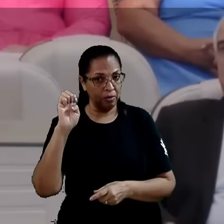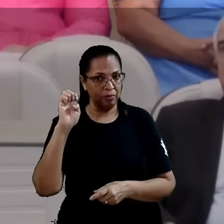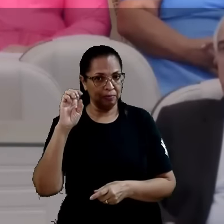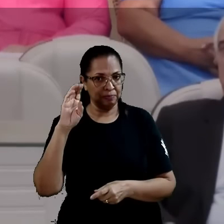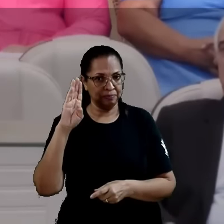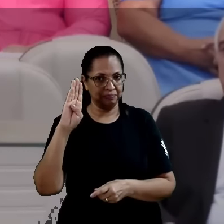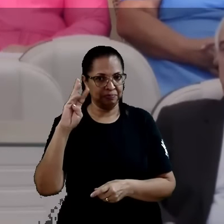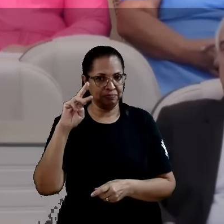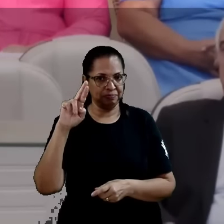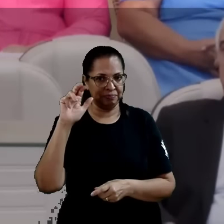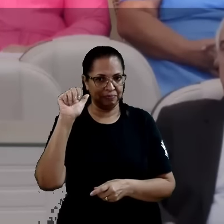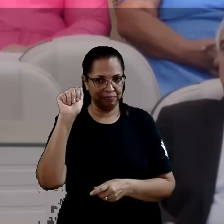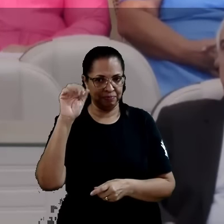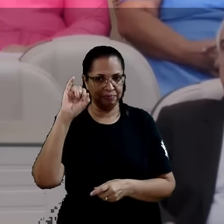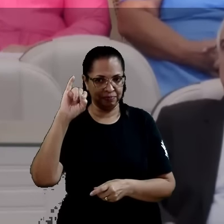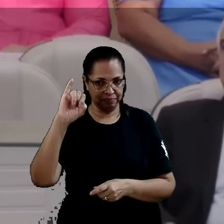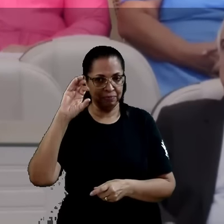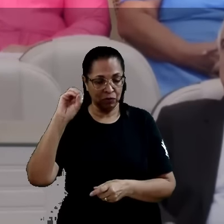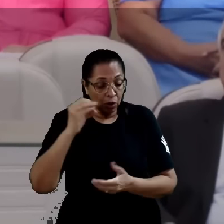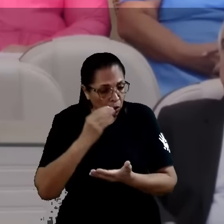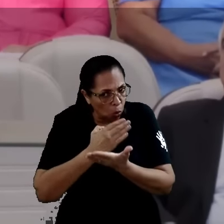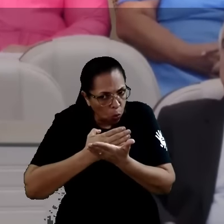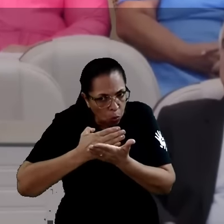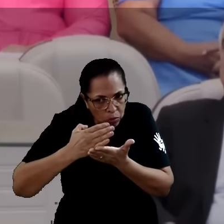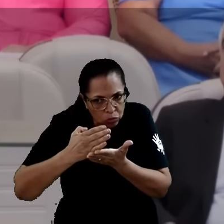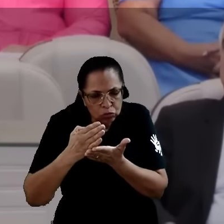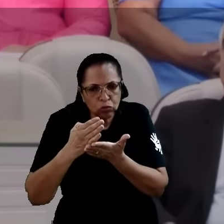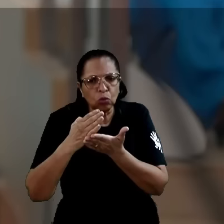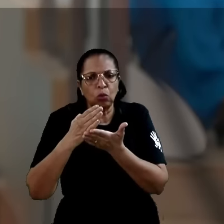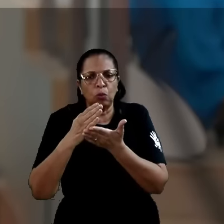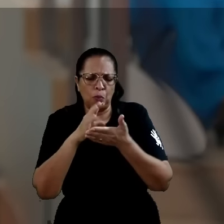o Novo Testamento aos meus filhos